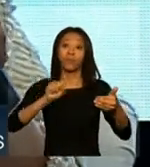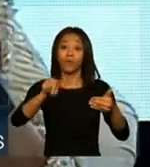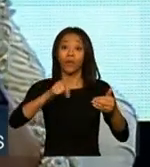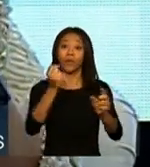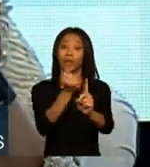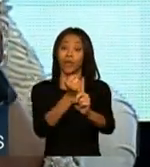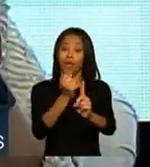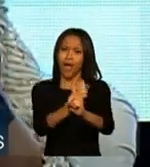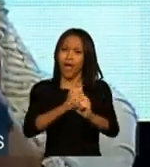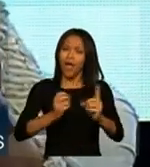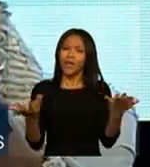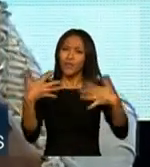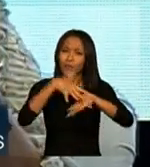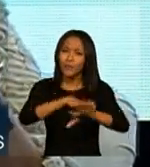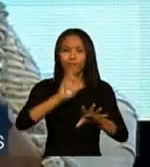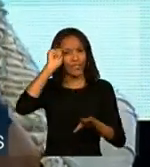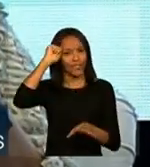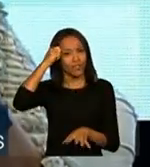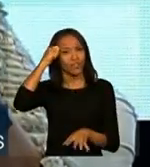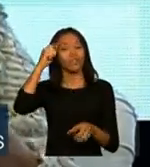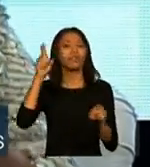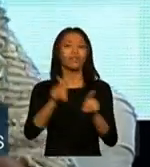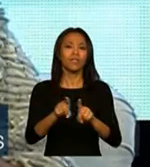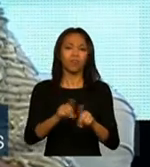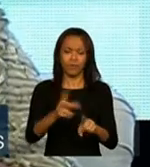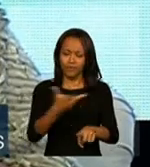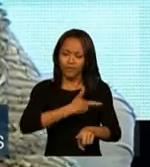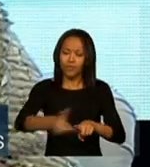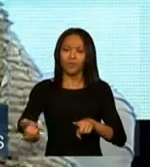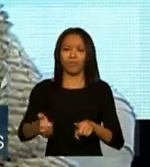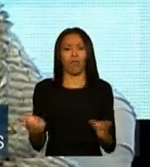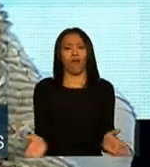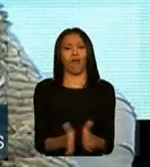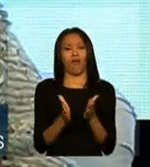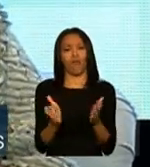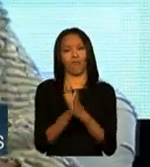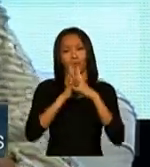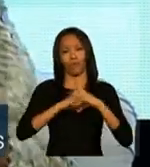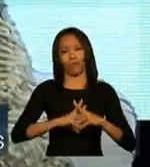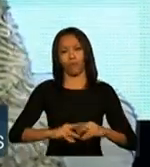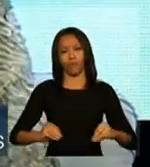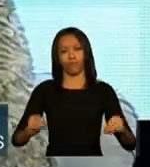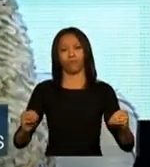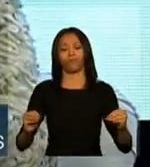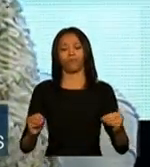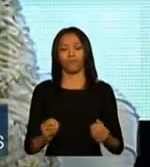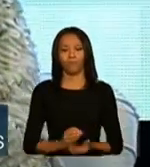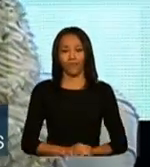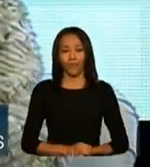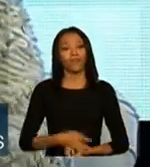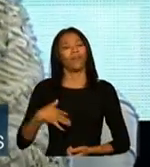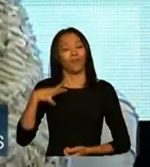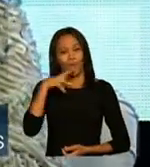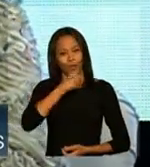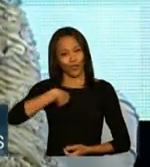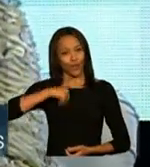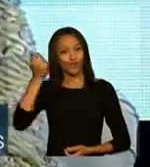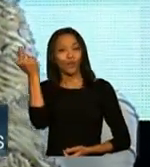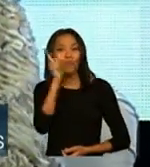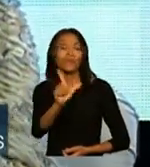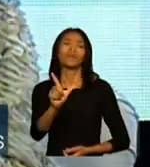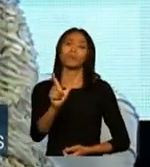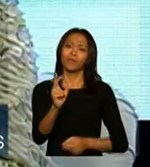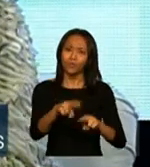de negros, que quer avançar na agenda da superação da pobreza. Então, eu acho que nós somos vitoriosos e, por isso, nós temos,